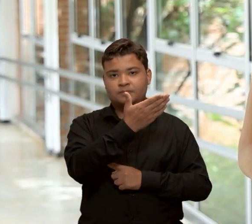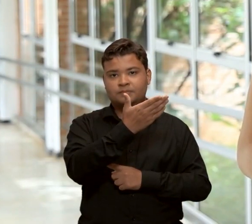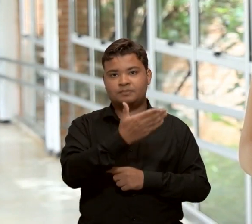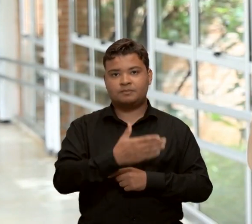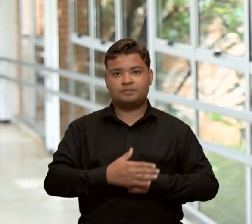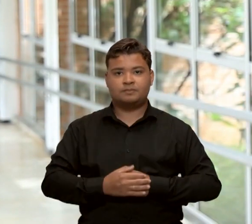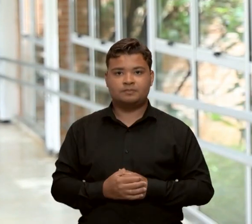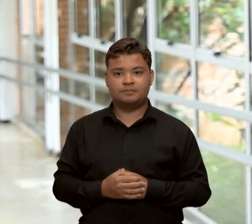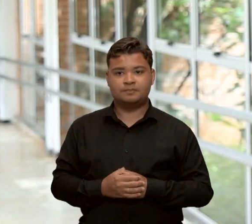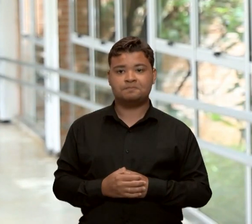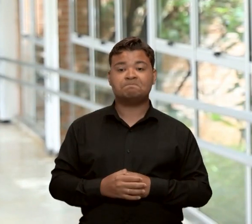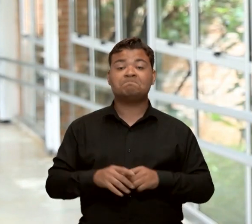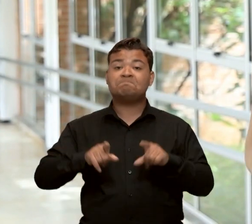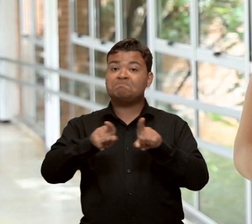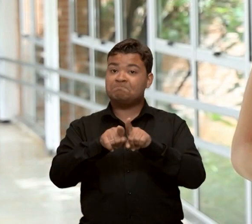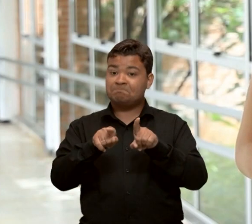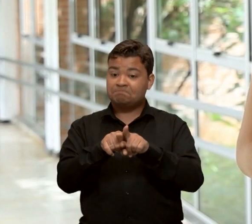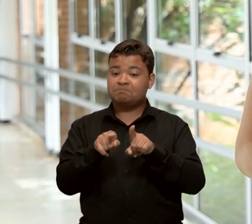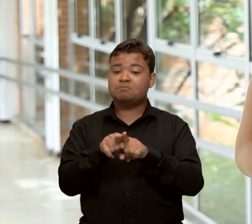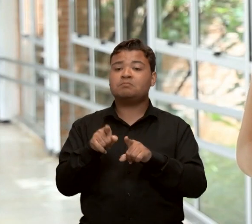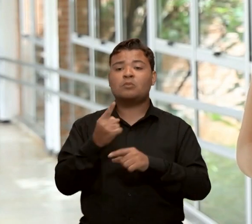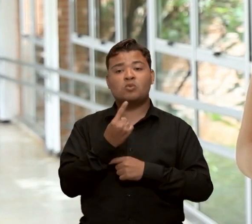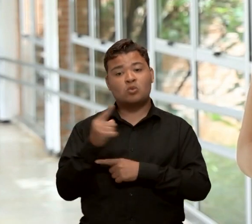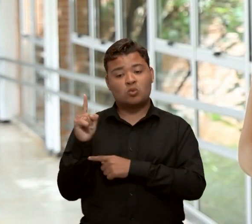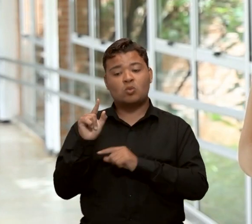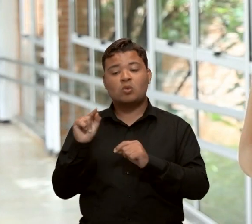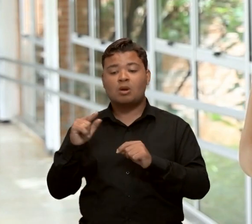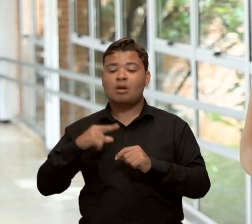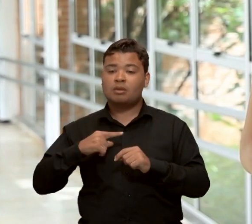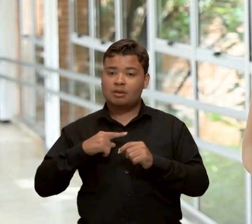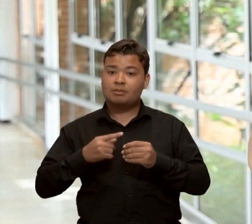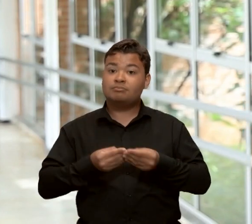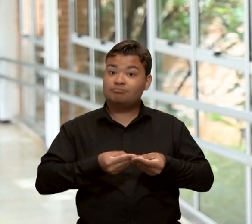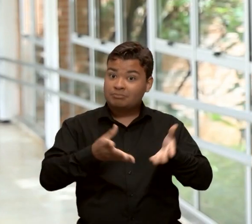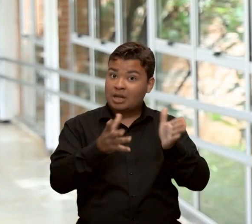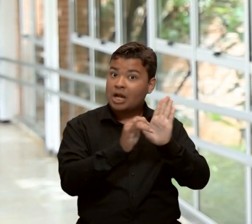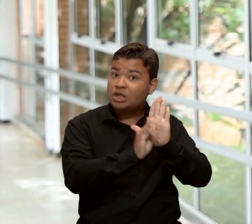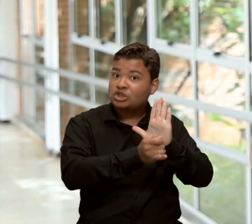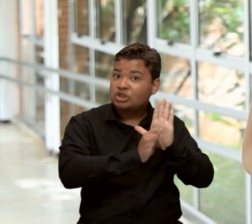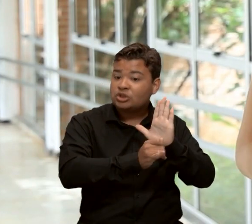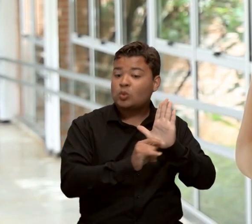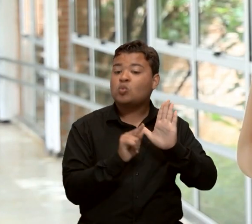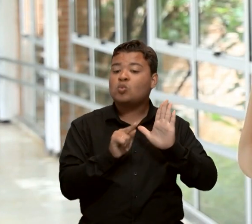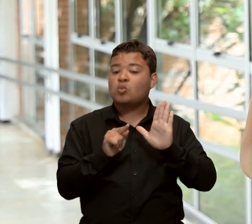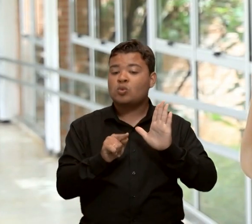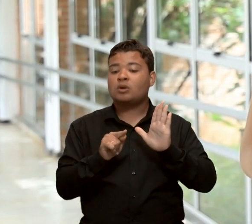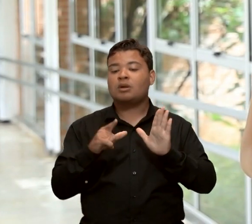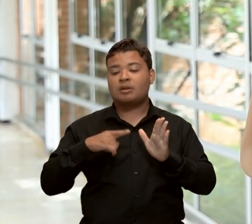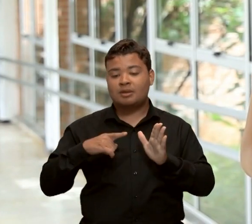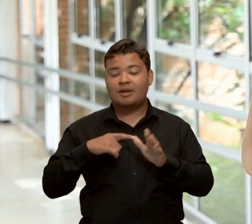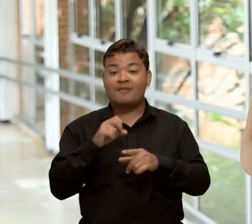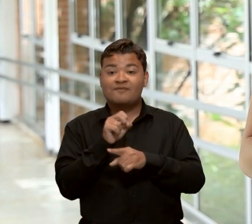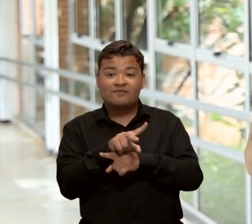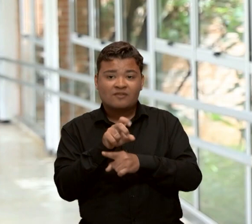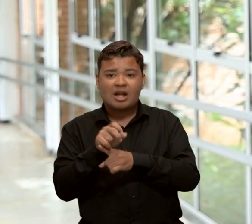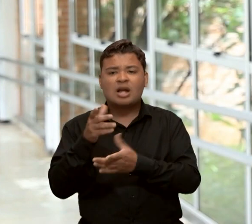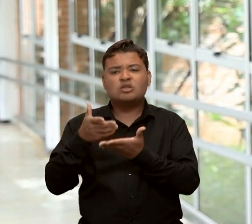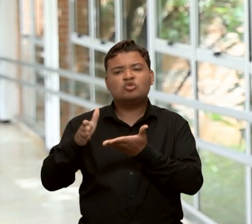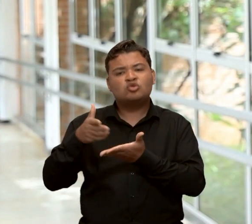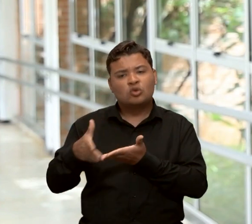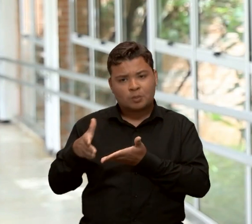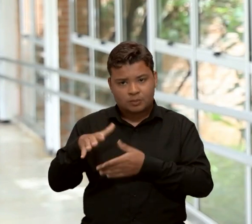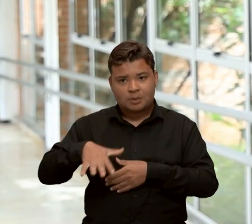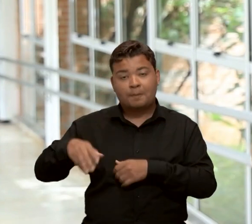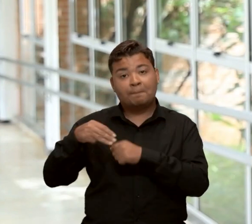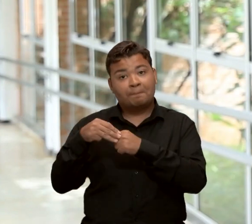ppgz.evz.ufg.br. E para finalizar, eu trago mais um lançamento de edital, dessa vez das vagas remanescentes, para o mestrado